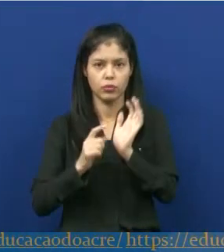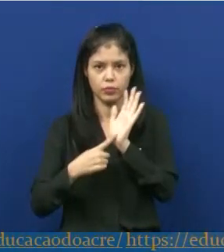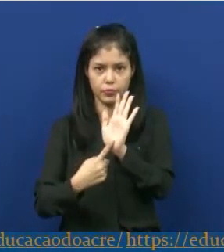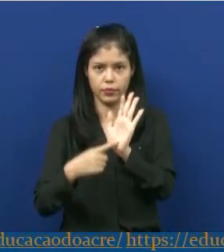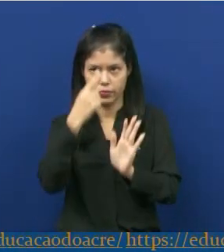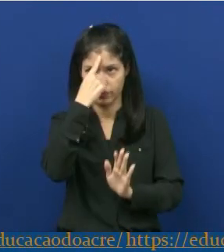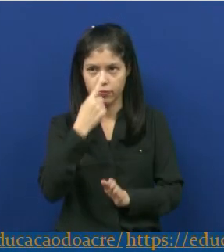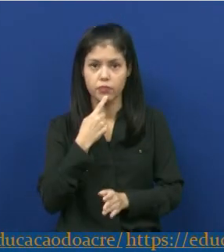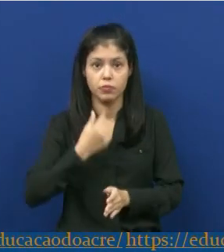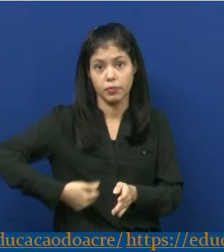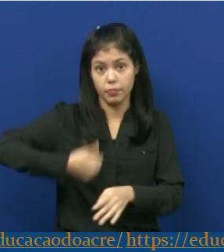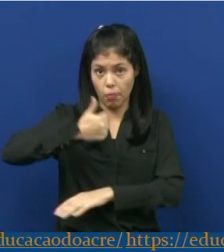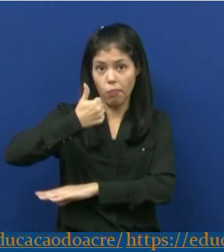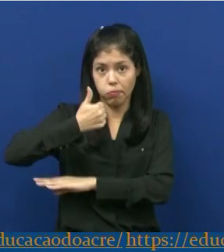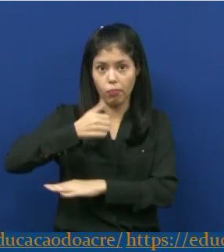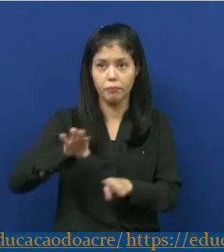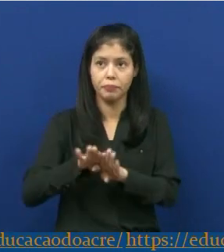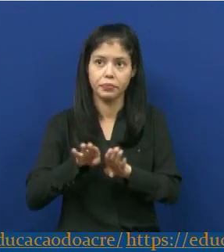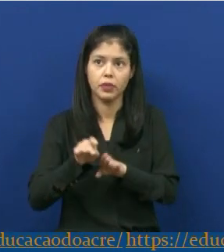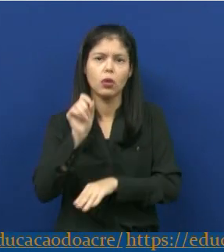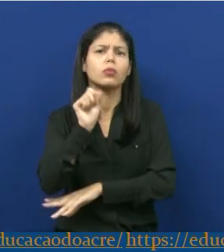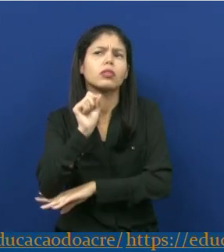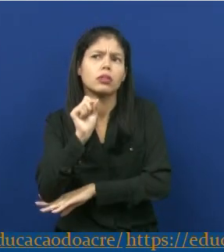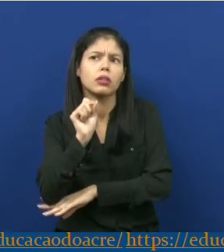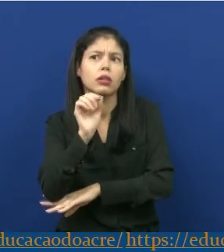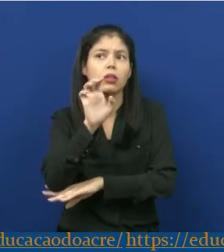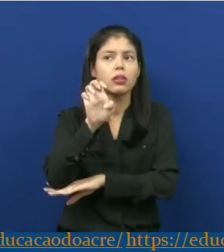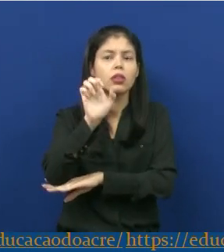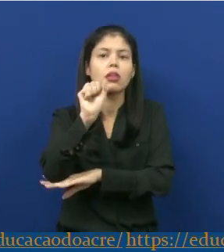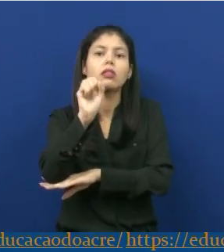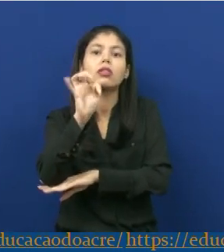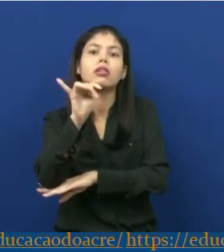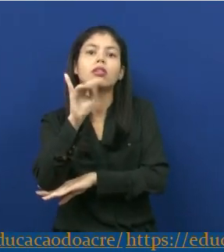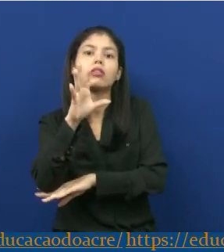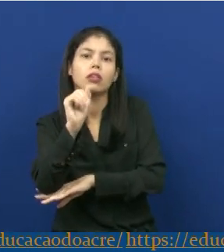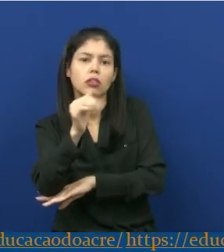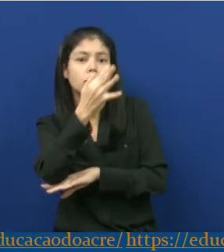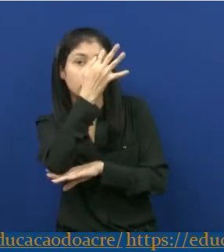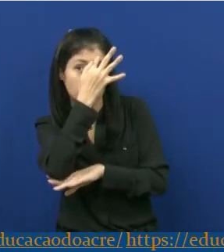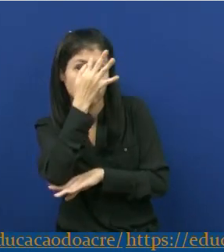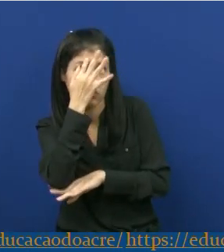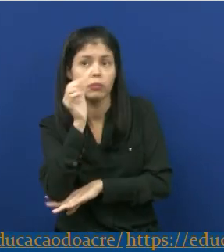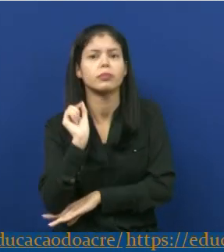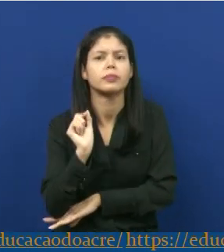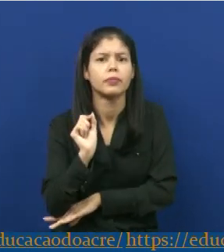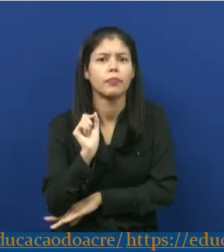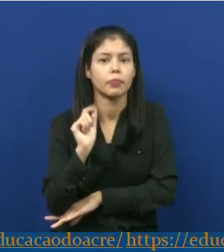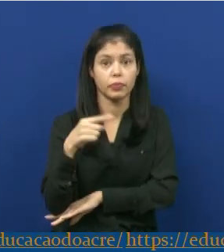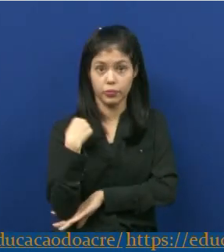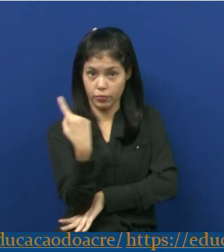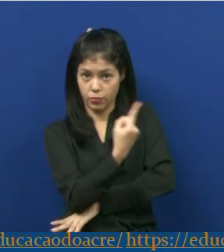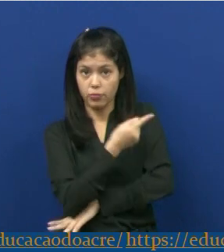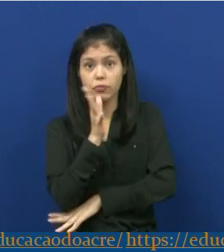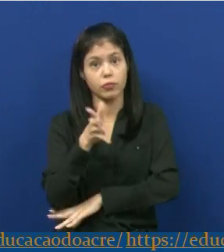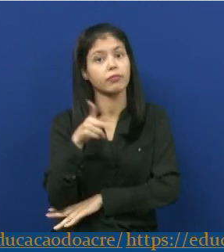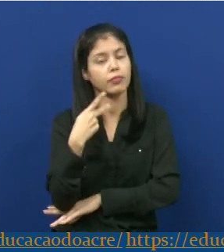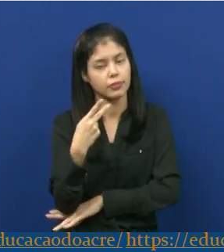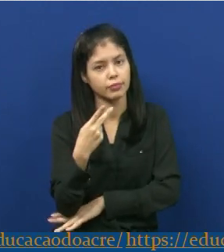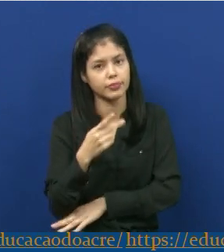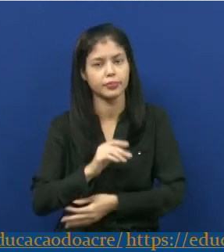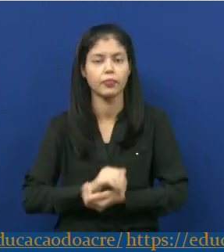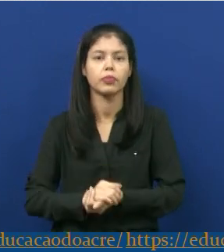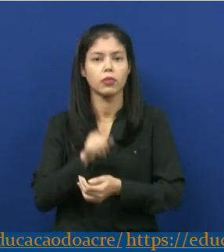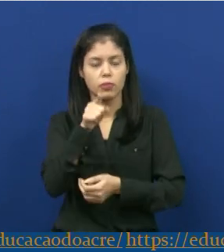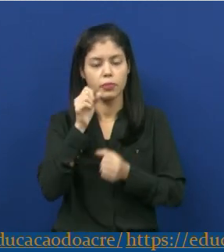primeira atividade, o que é estética no sentido filosófico, nós já respondemos, né?